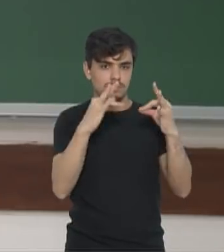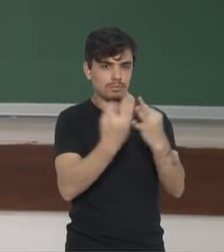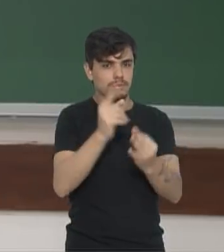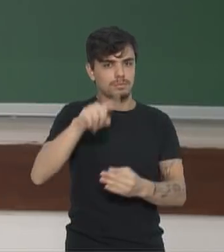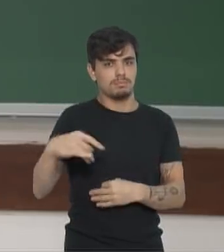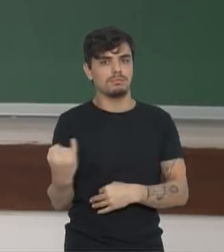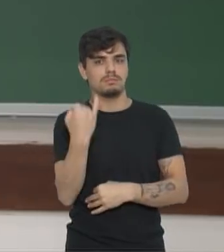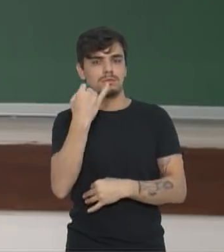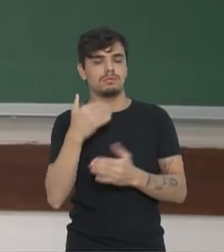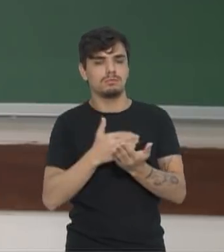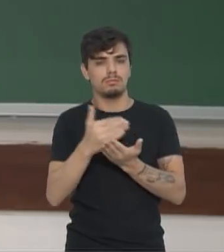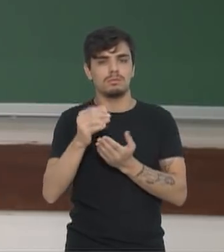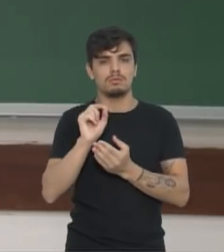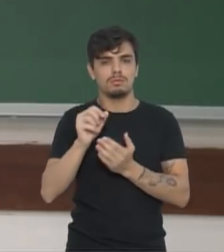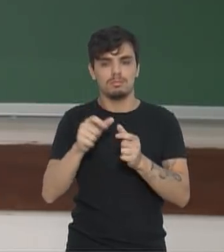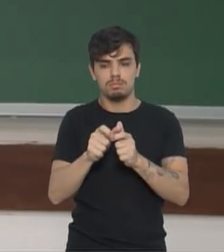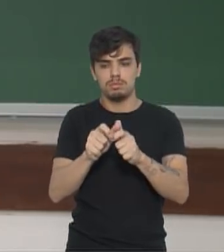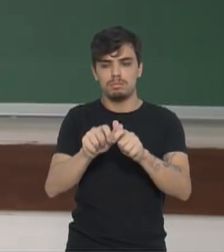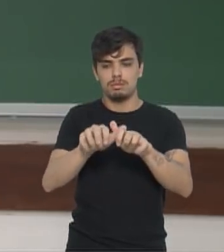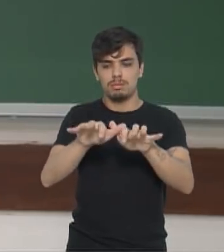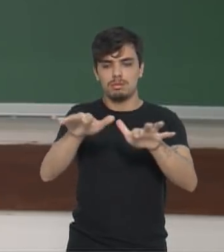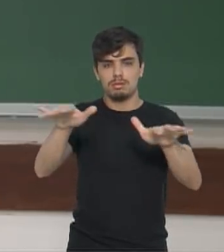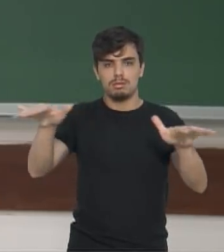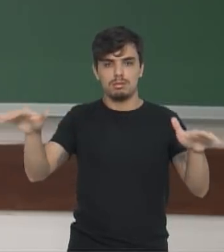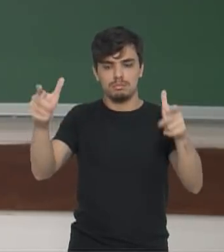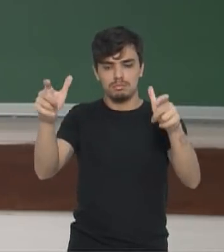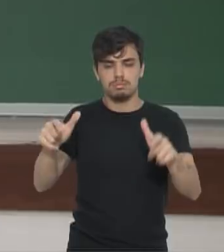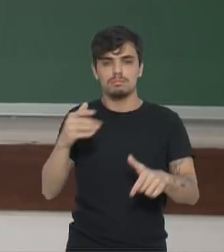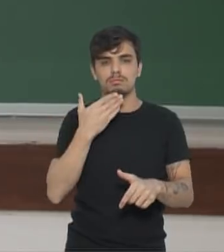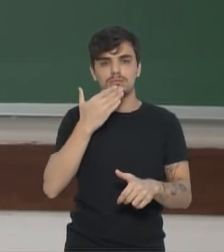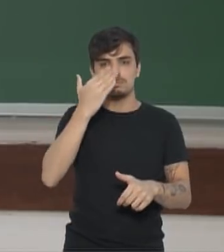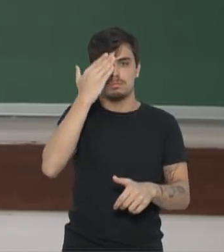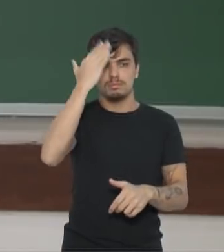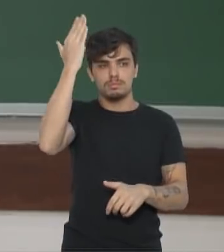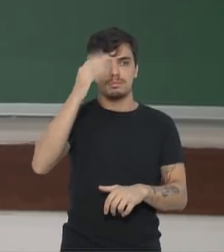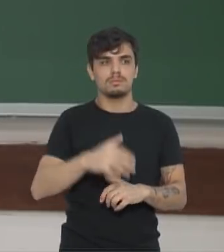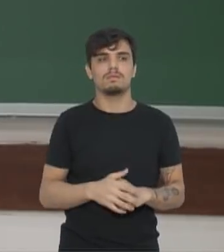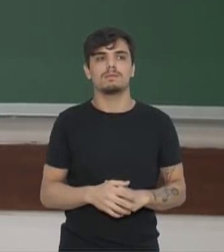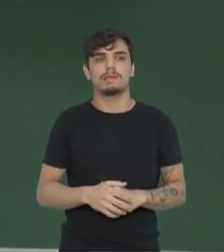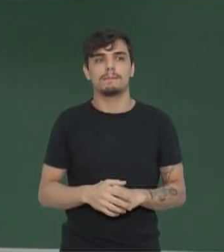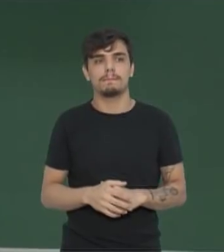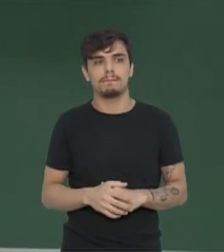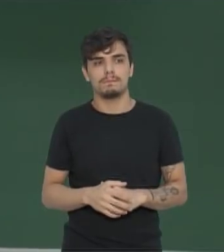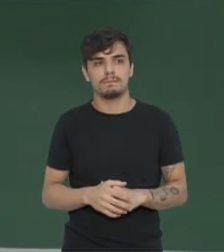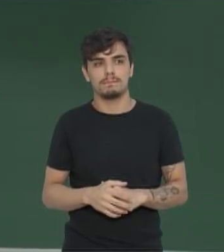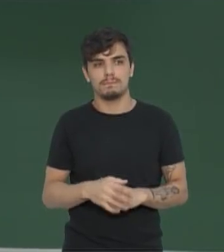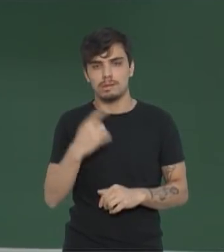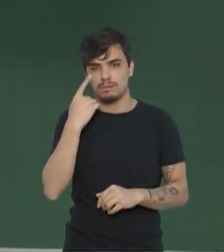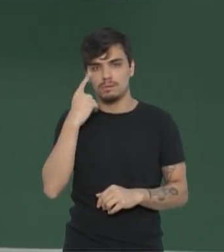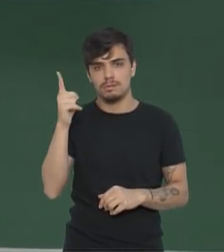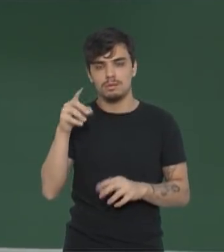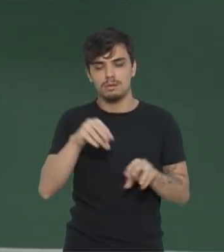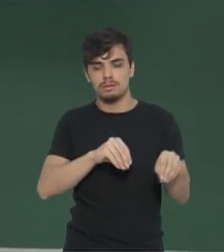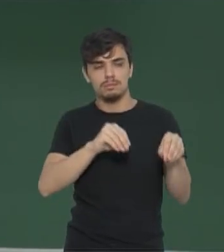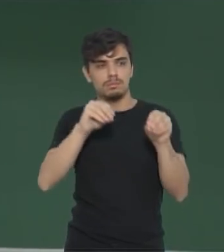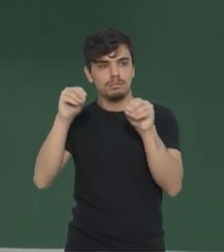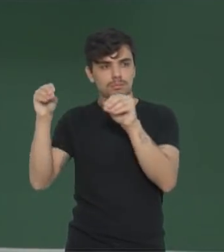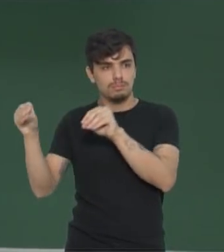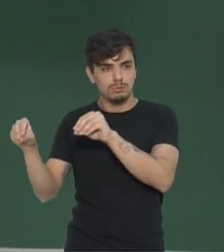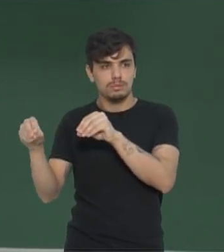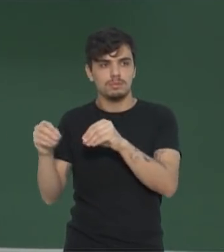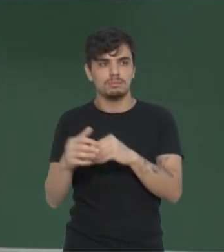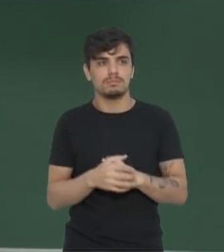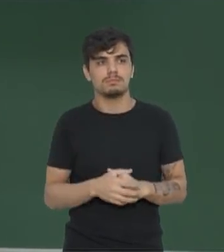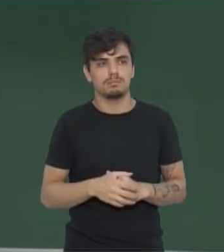que começa todo um processo de expansão territorial árabe. Olha para onde eles vão. Eles saem dessa região em 632 e